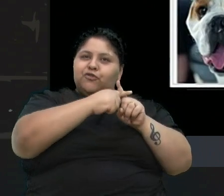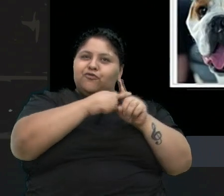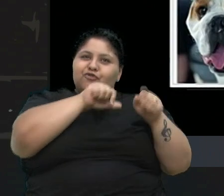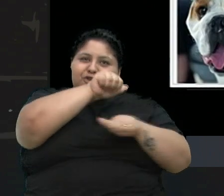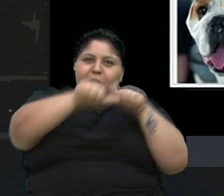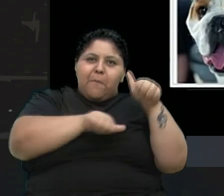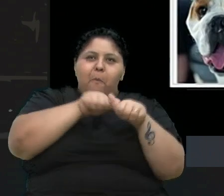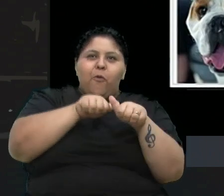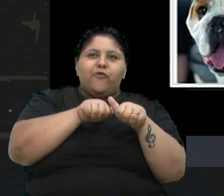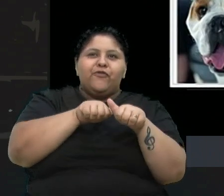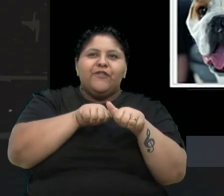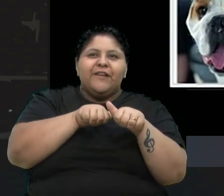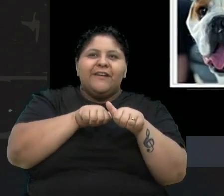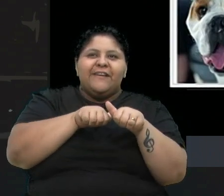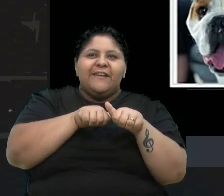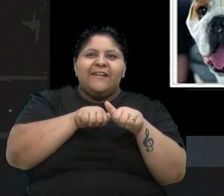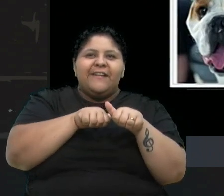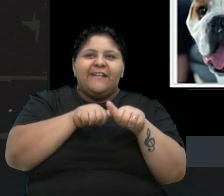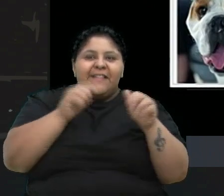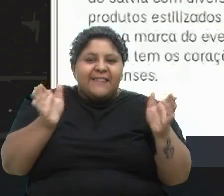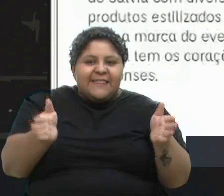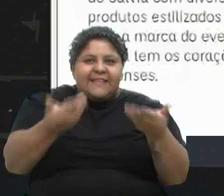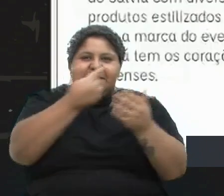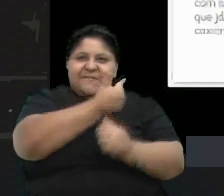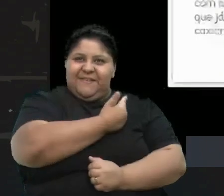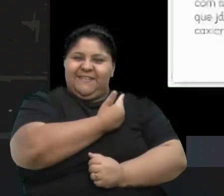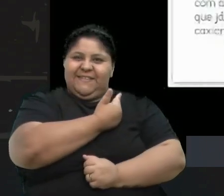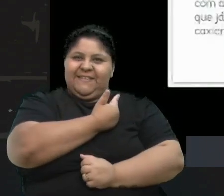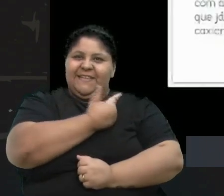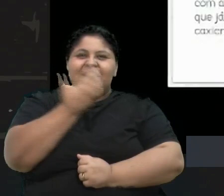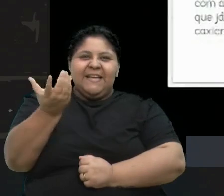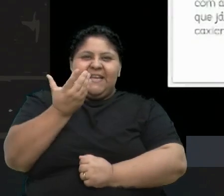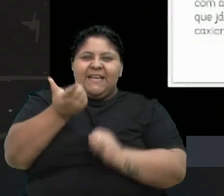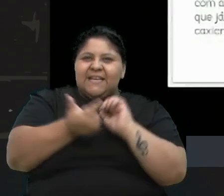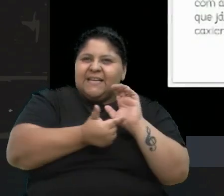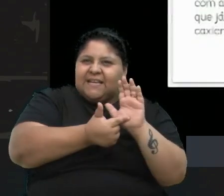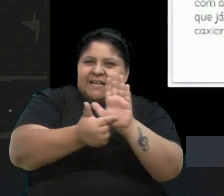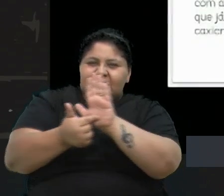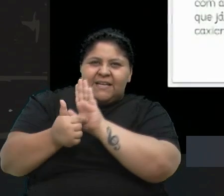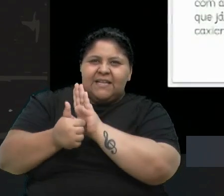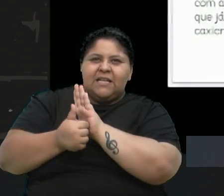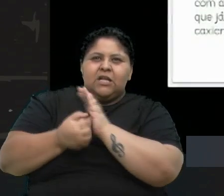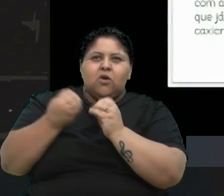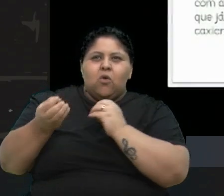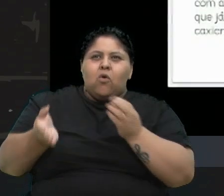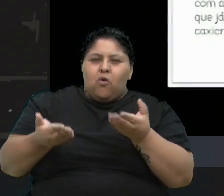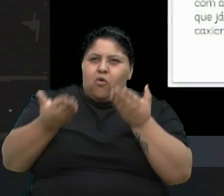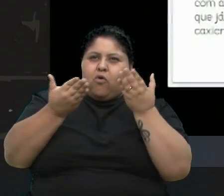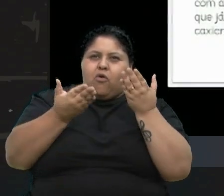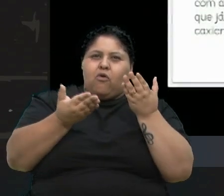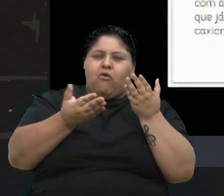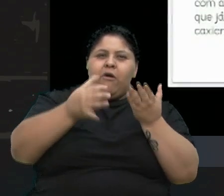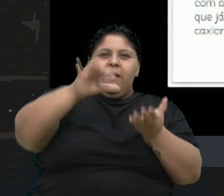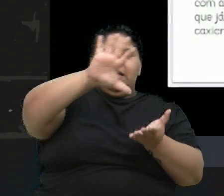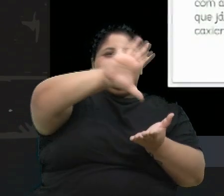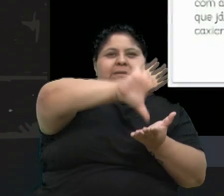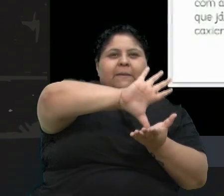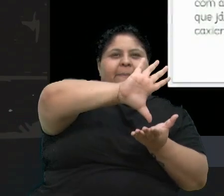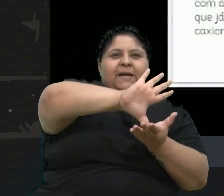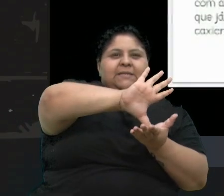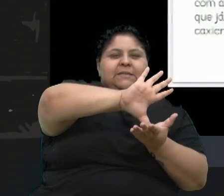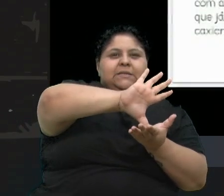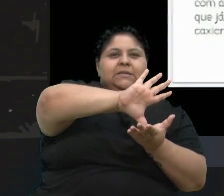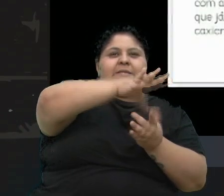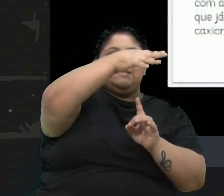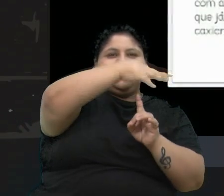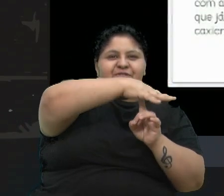relação a esse evento. Mas, vereador Felipe, eu quero mostrar, por um lado, um evento que acontece na Praça das Feiras, logo ali tem